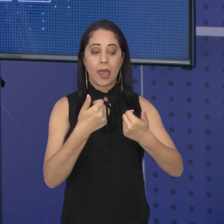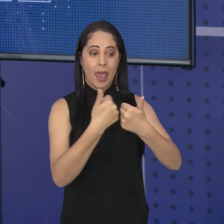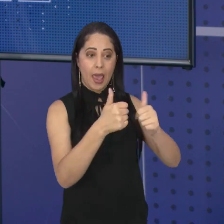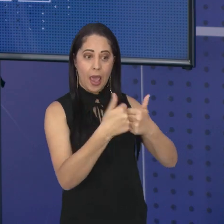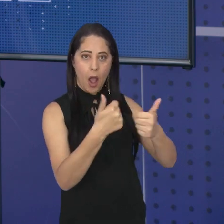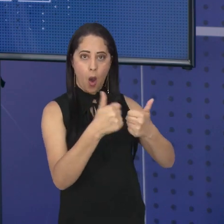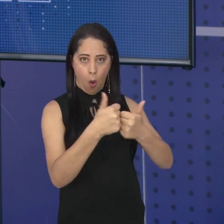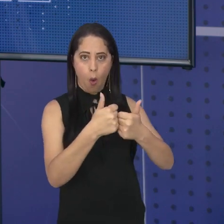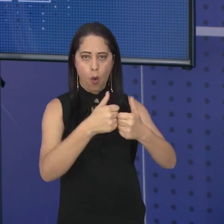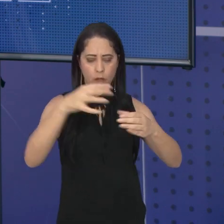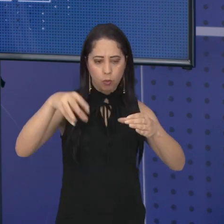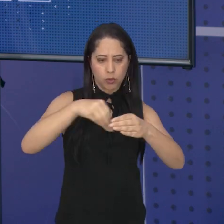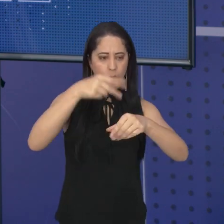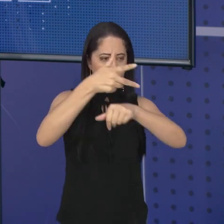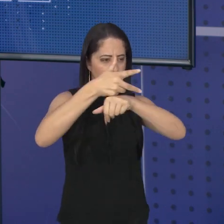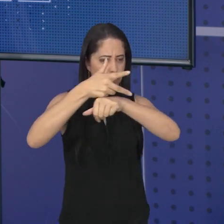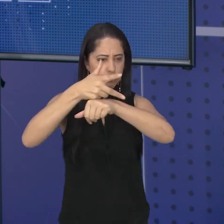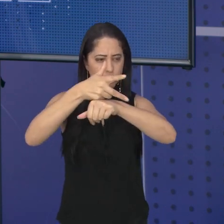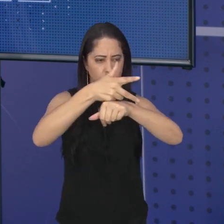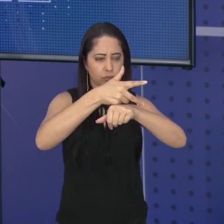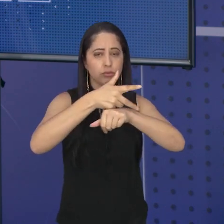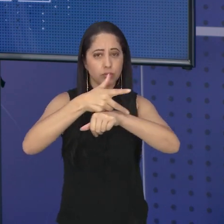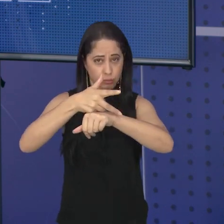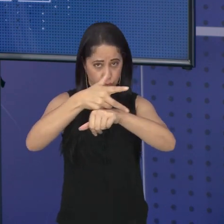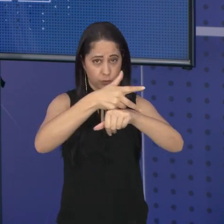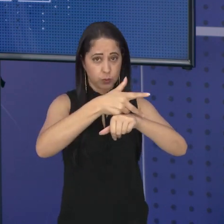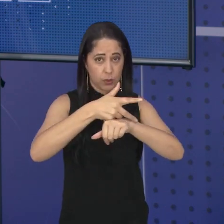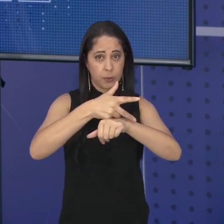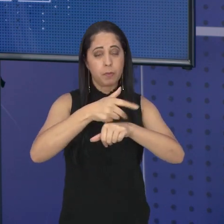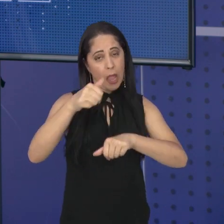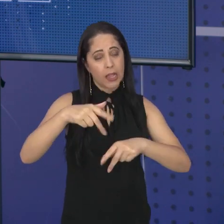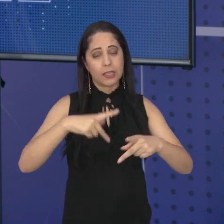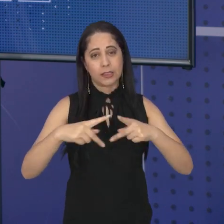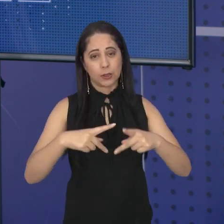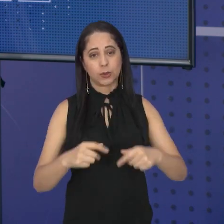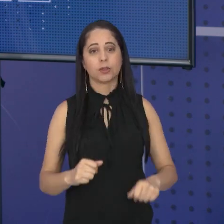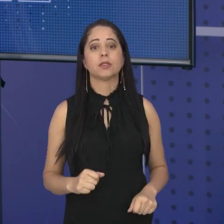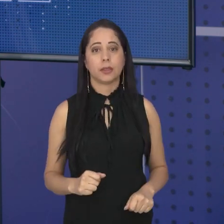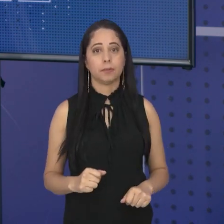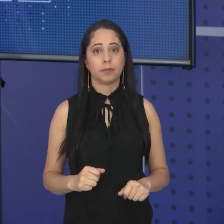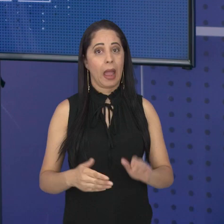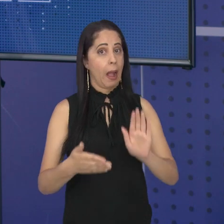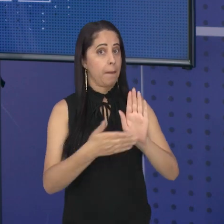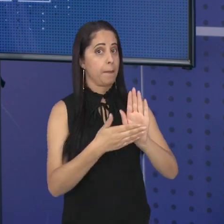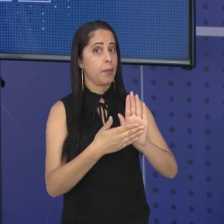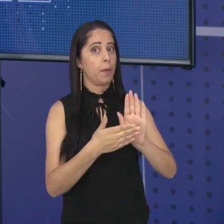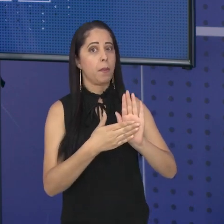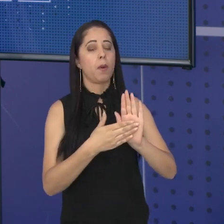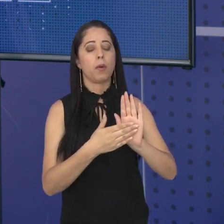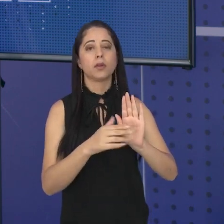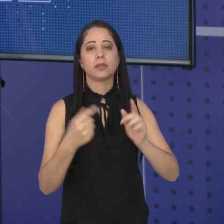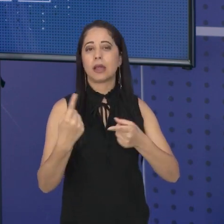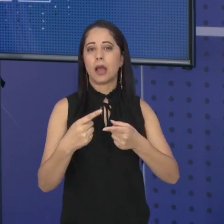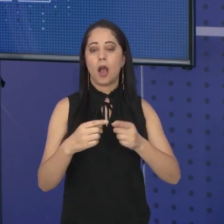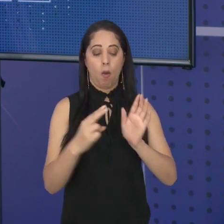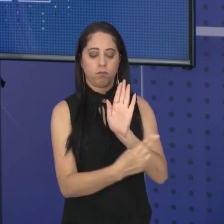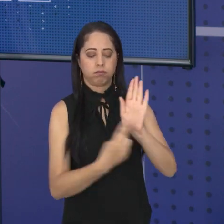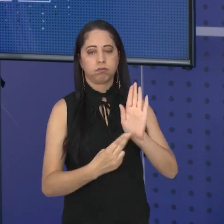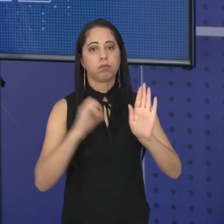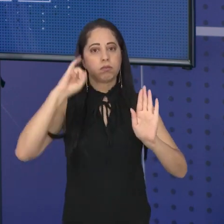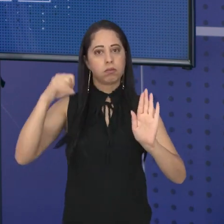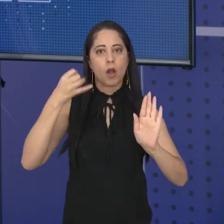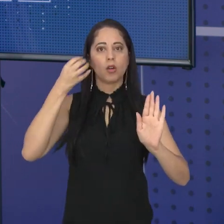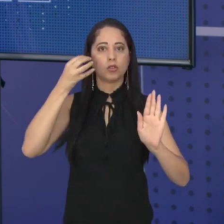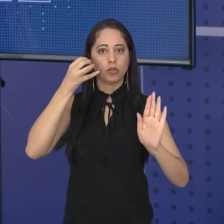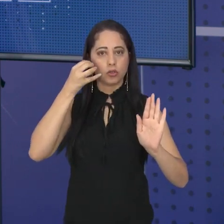câmeras de vigilância nos ônibus usados para o transporte público aqui na cidade. Essa proposta, que foi apresentada pelo vereador